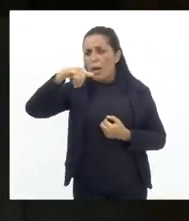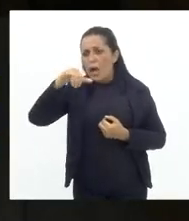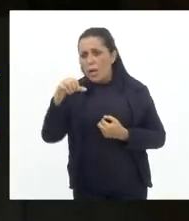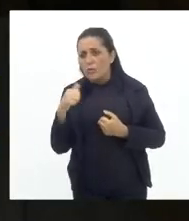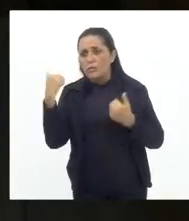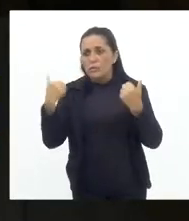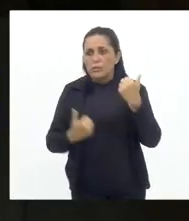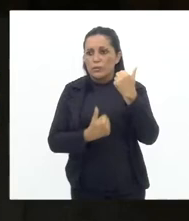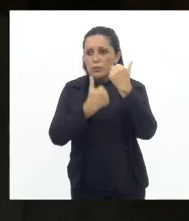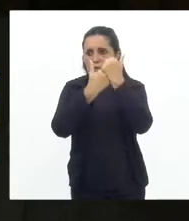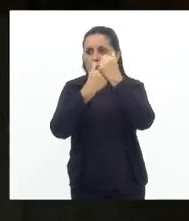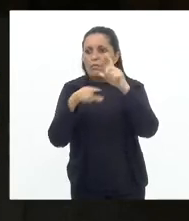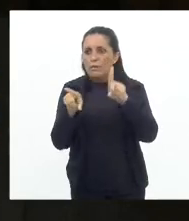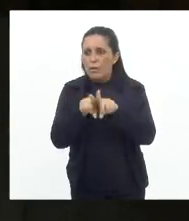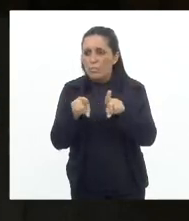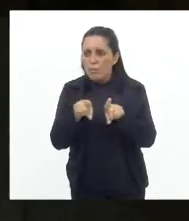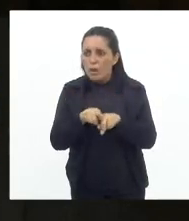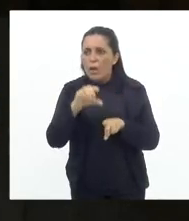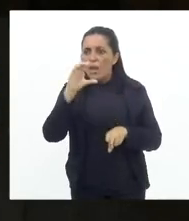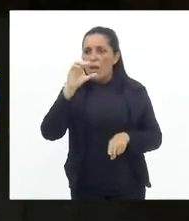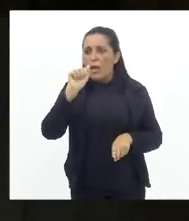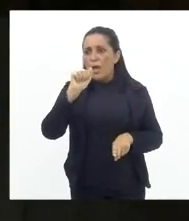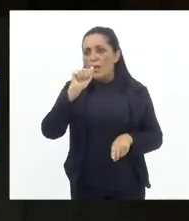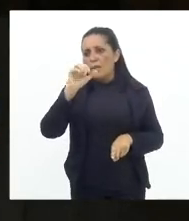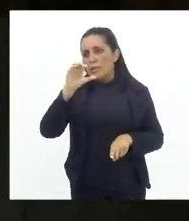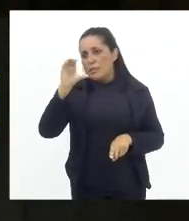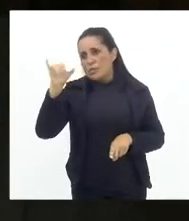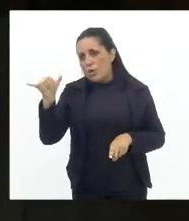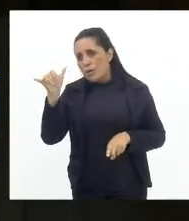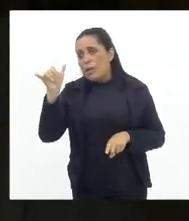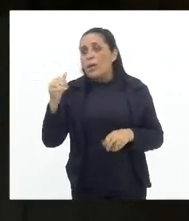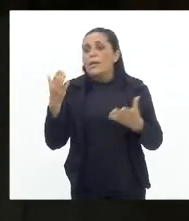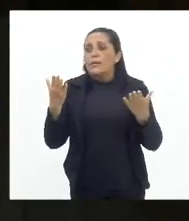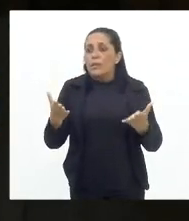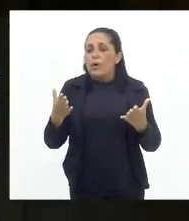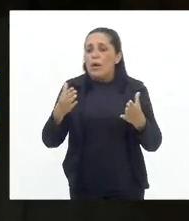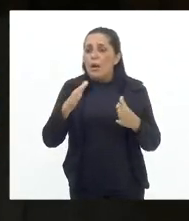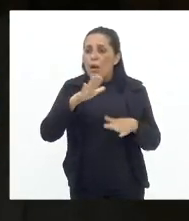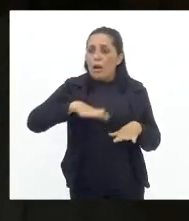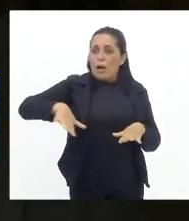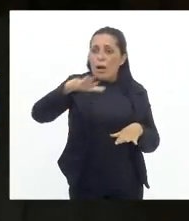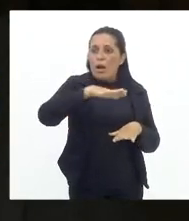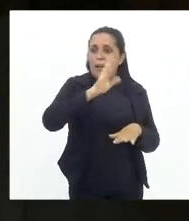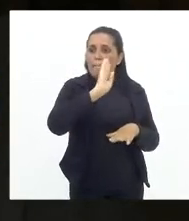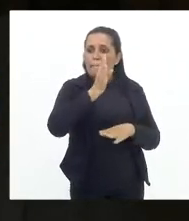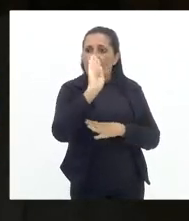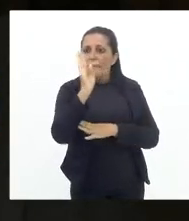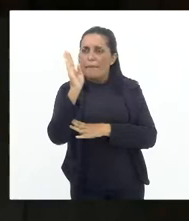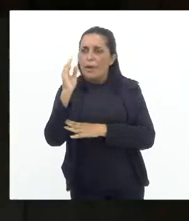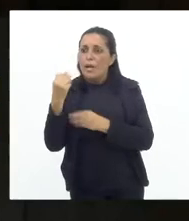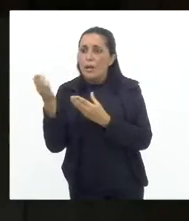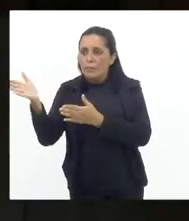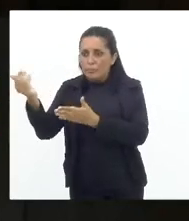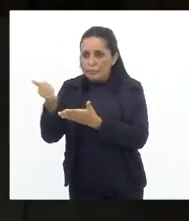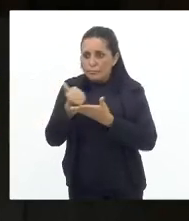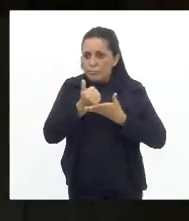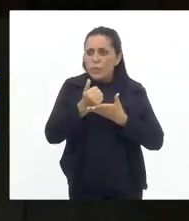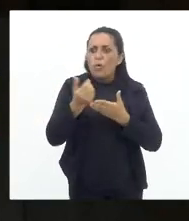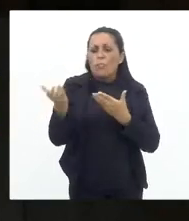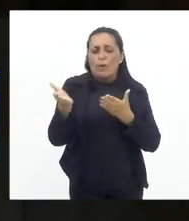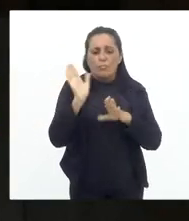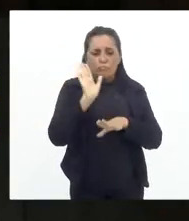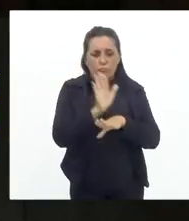e Assessoria da ccj nós temos discutido eu recebi também sugestões do pessoal da área de biblioteconomia para que a gente possa estabelecer uma